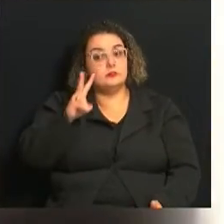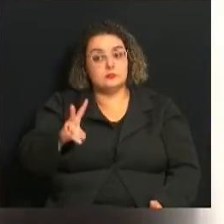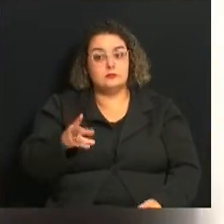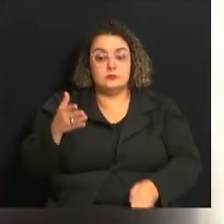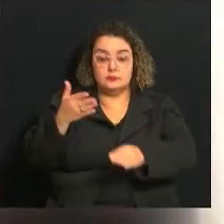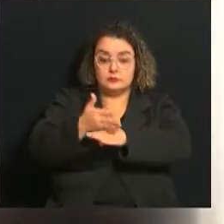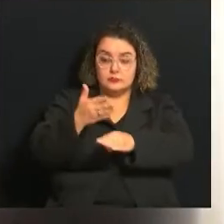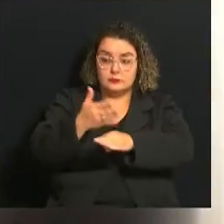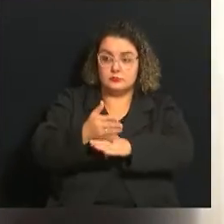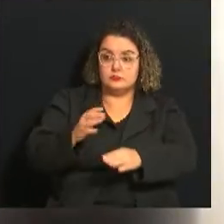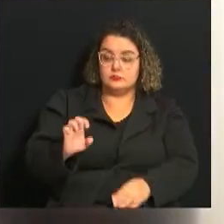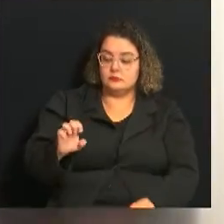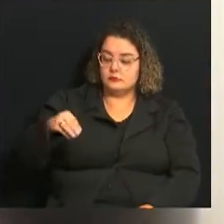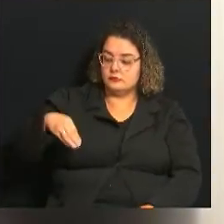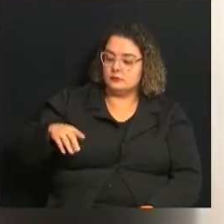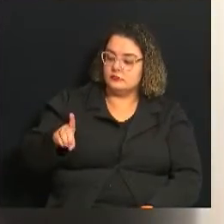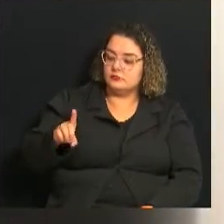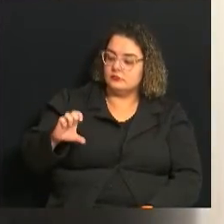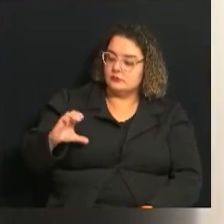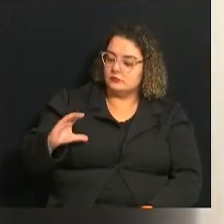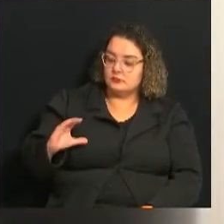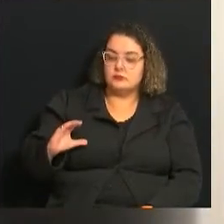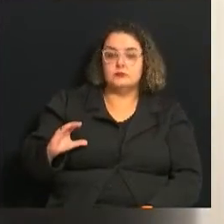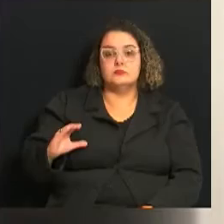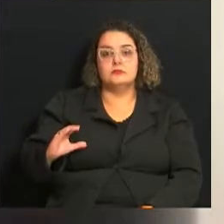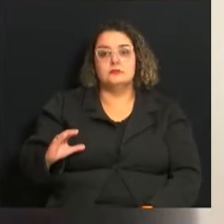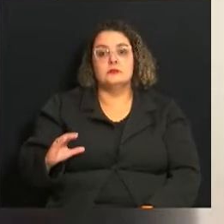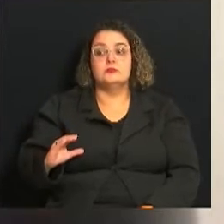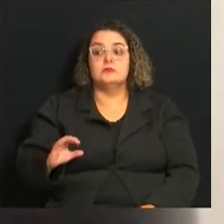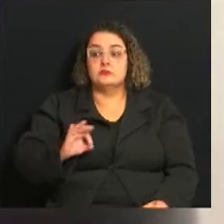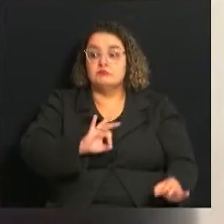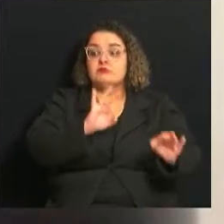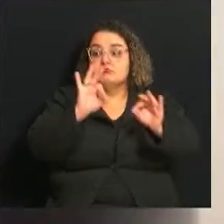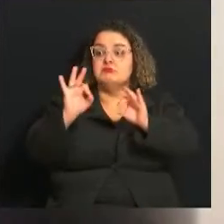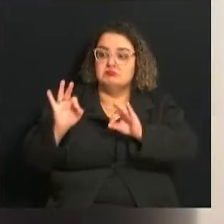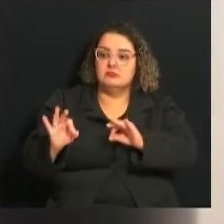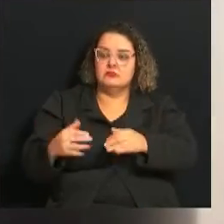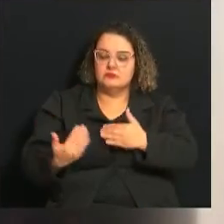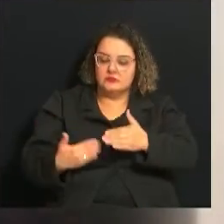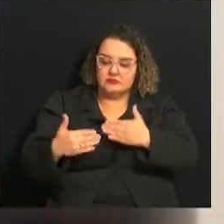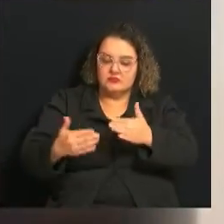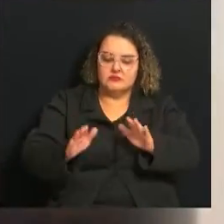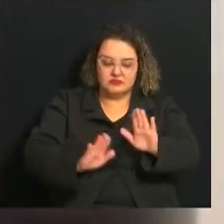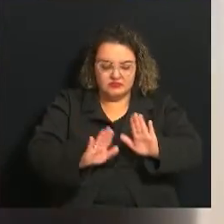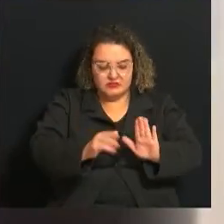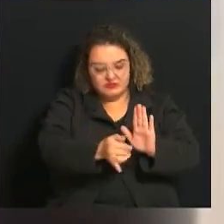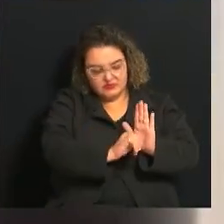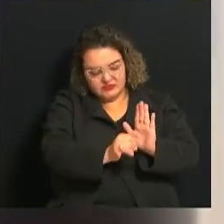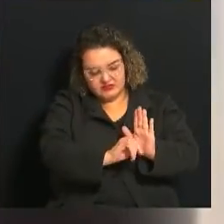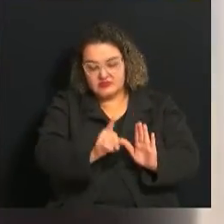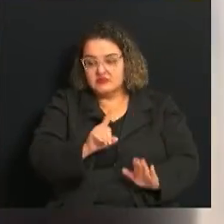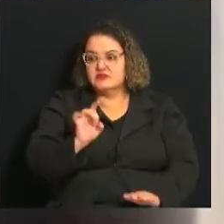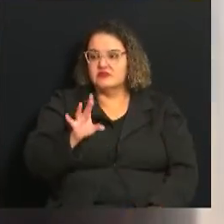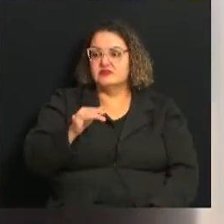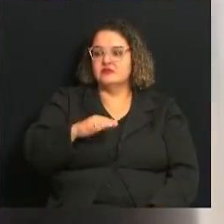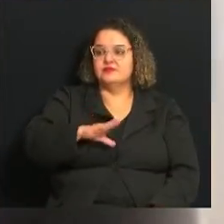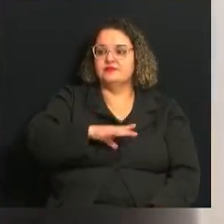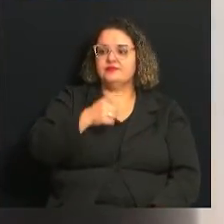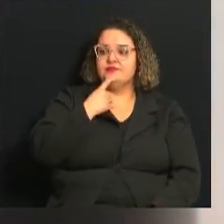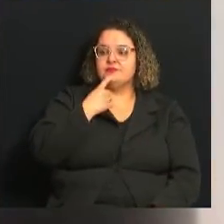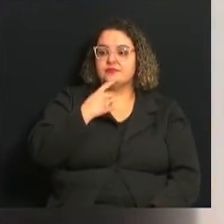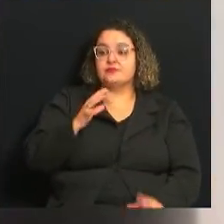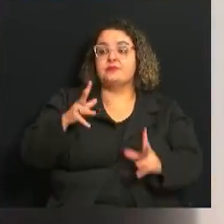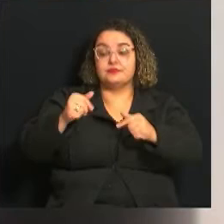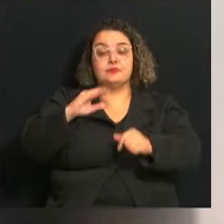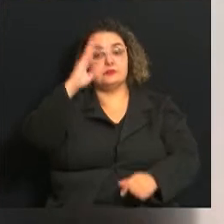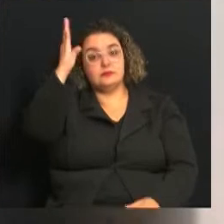do IDEC, que é o instituto que vem acompanhando os processos licitatórios, não só em Campinas, mas em todo o Brasil. Então, nos